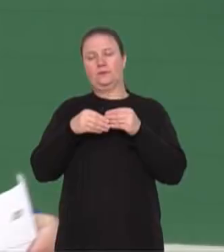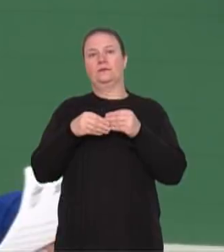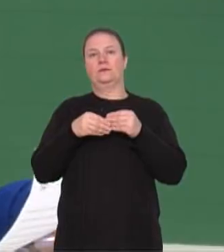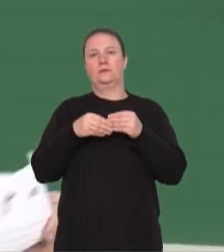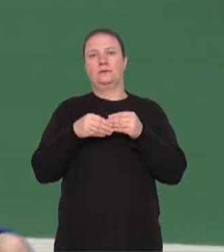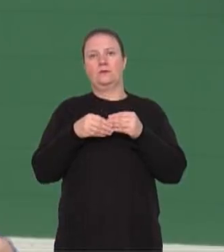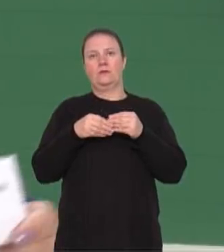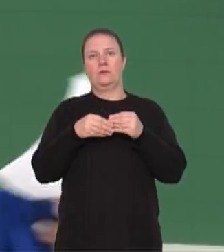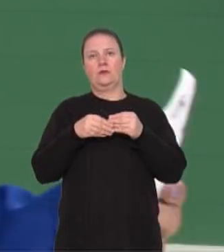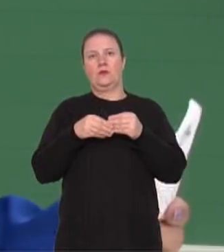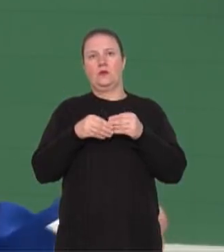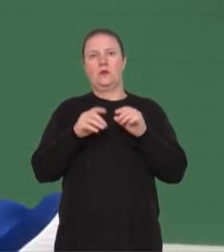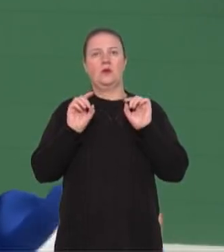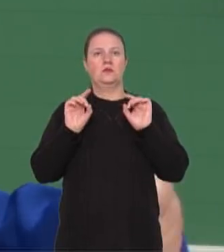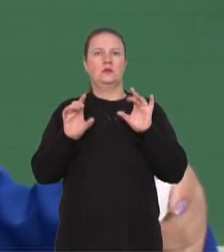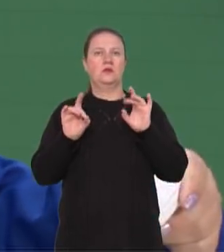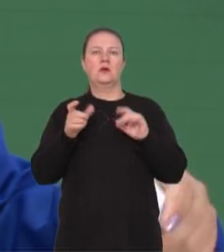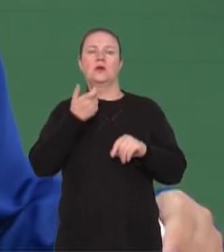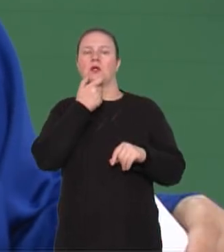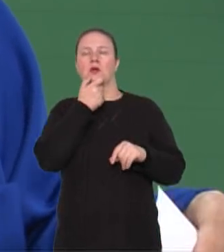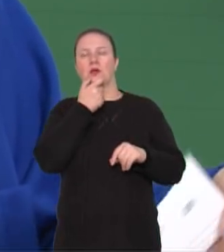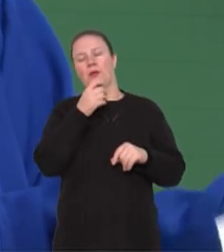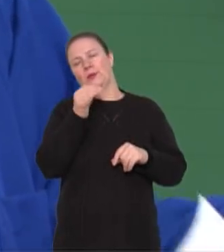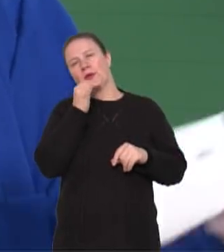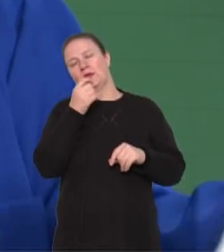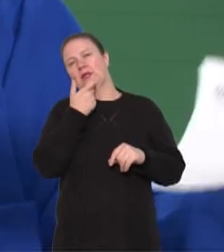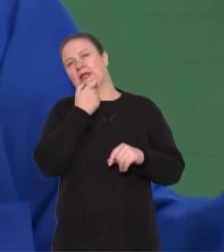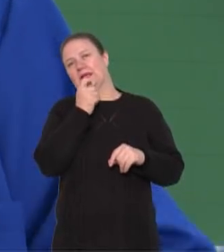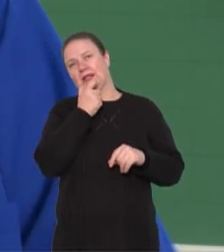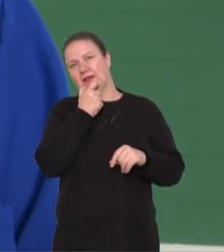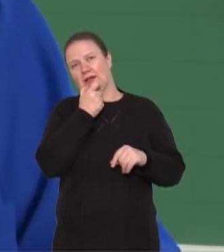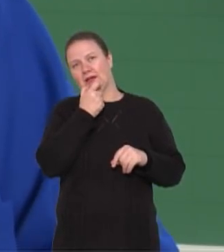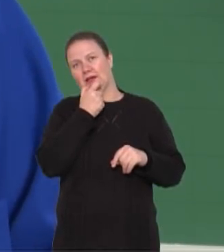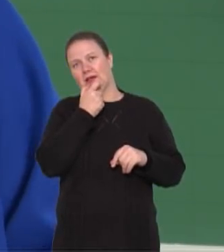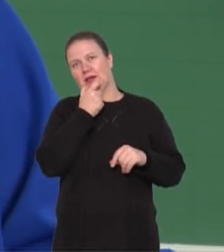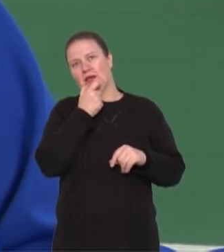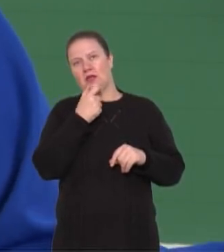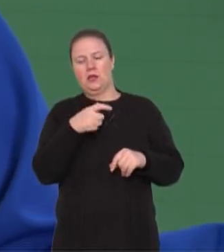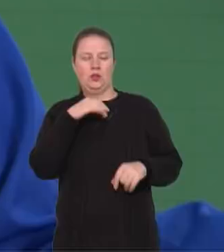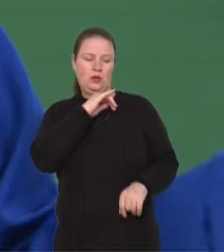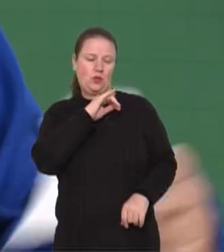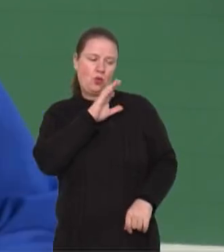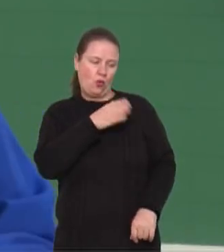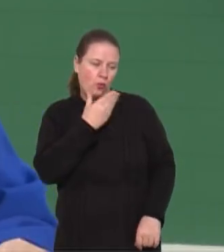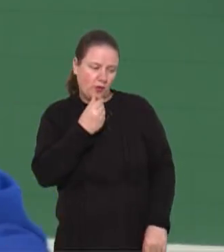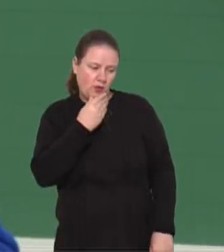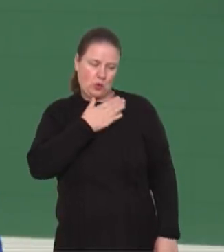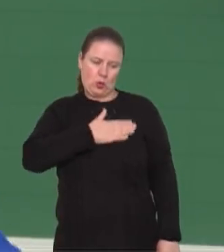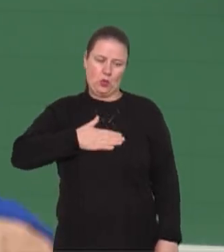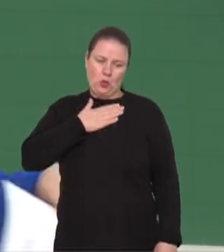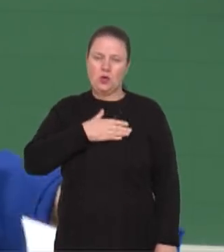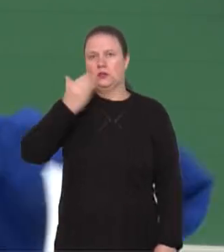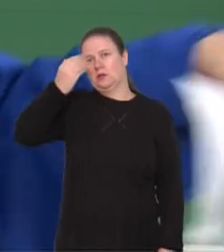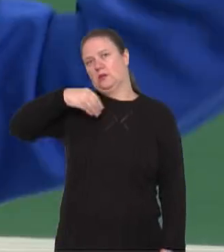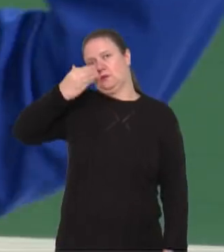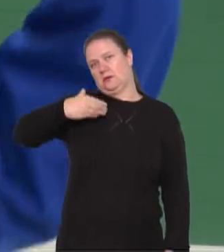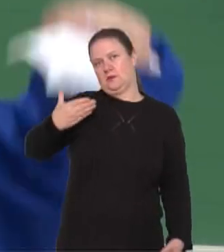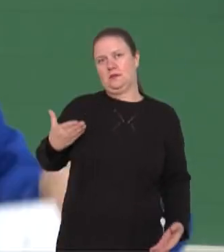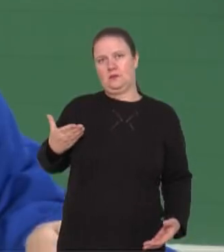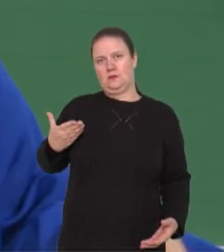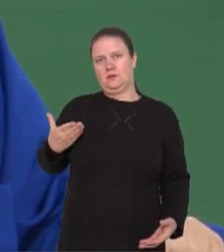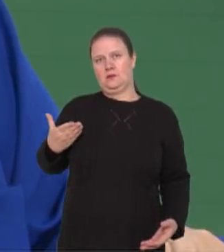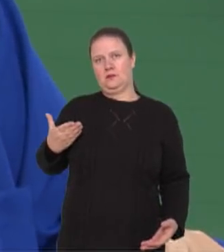inglês, eu não posso dizer lá, o João gosta maçã. No inglês isso é aceitável, John likes